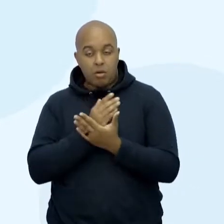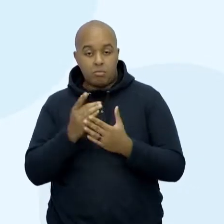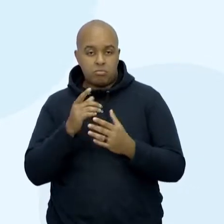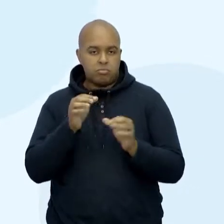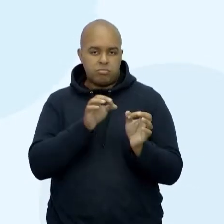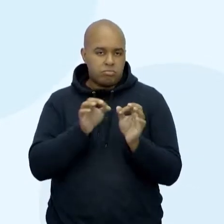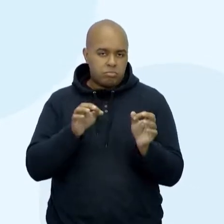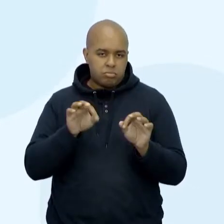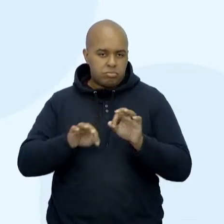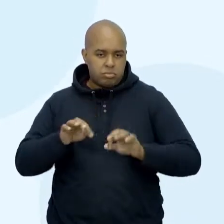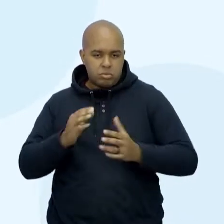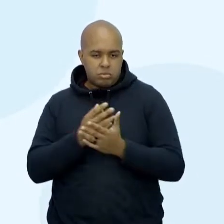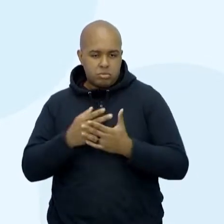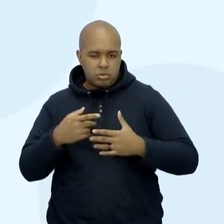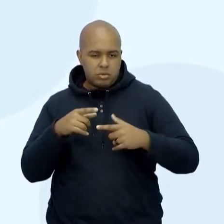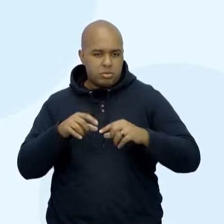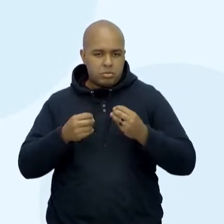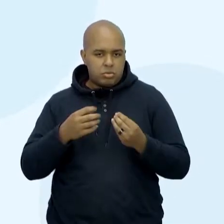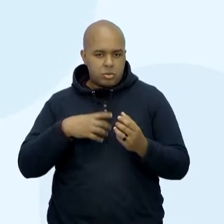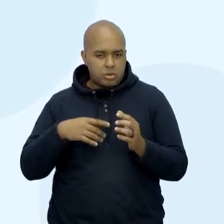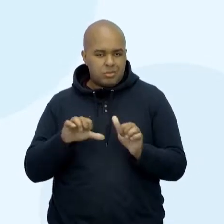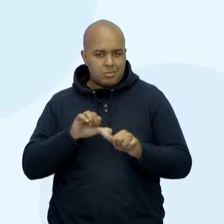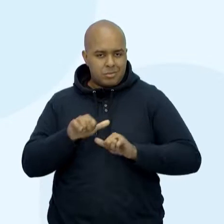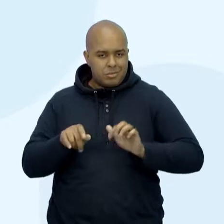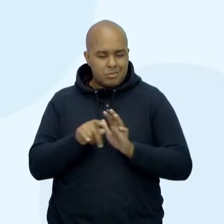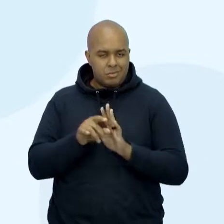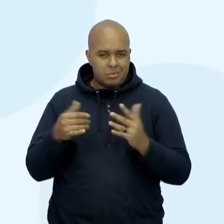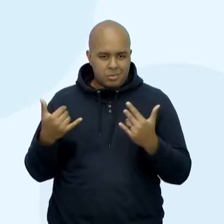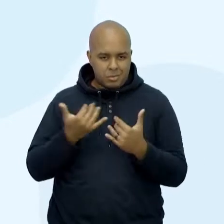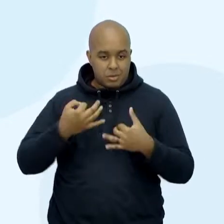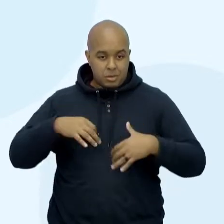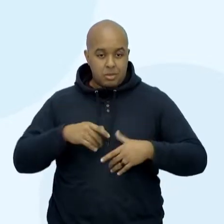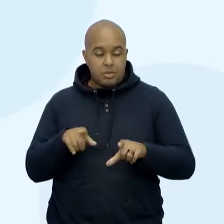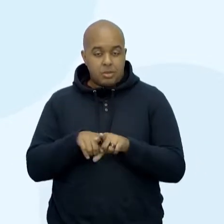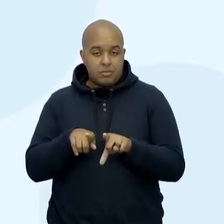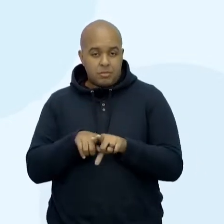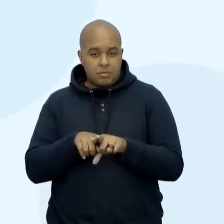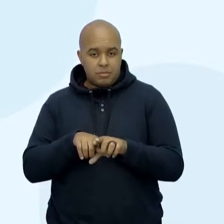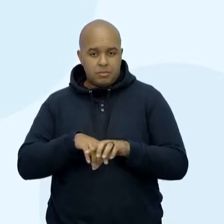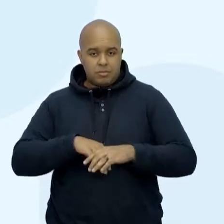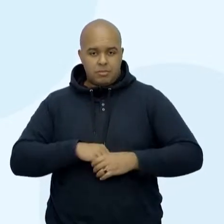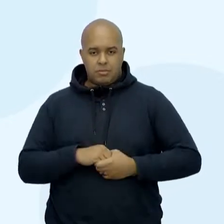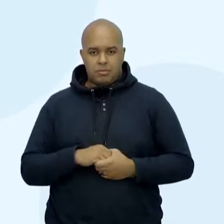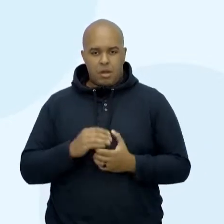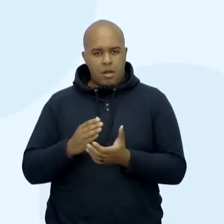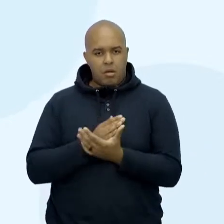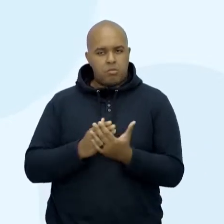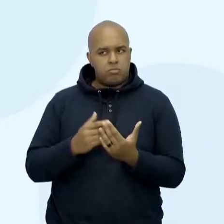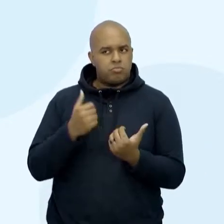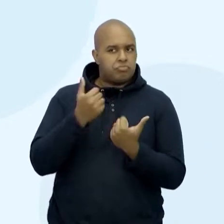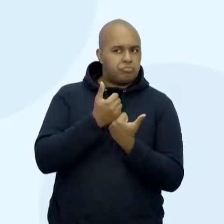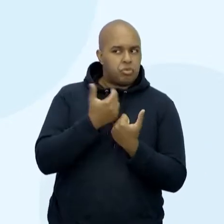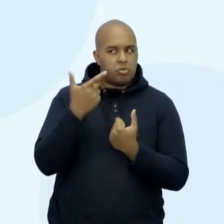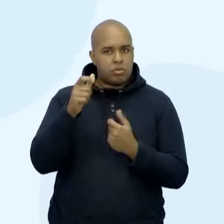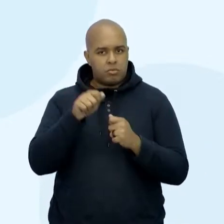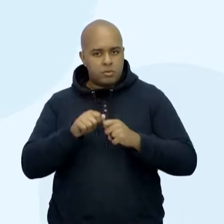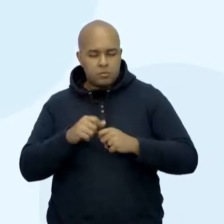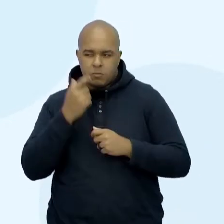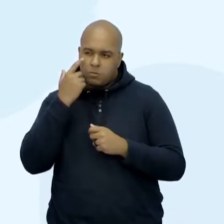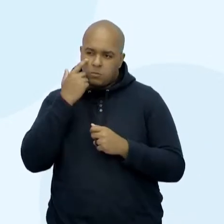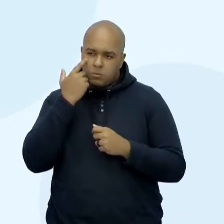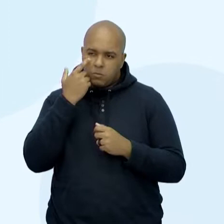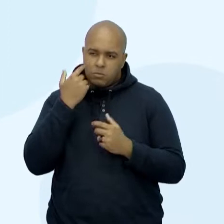alguns materiais, né, algumas formas de transformação de energia, né, e algumas sustentáveis, fizemos um